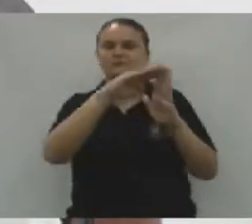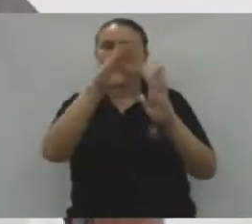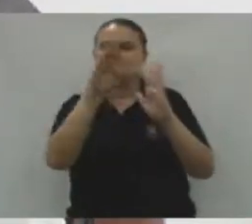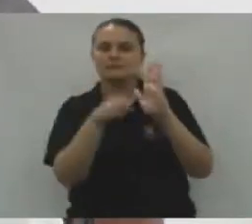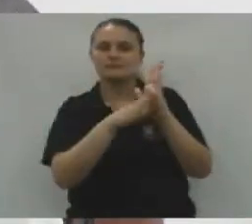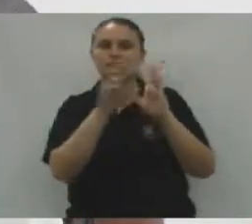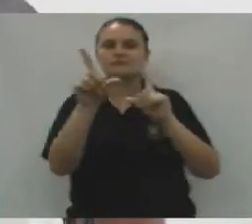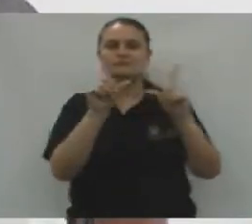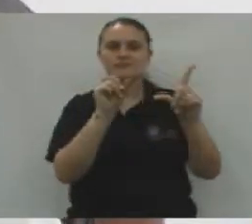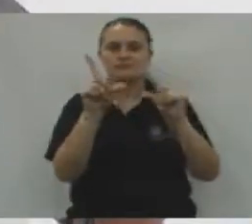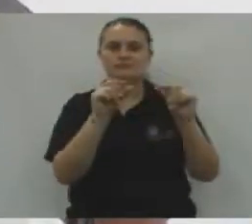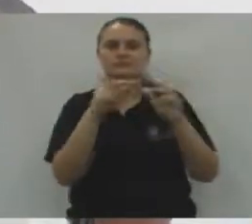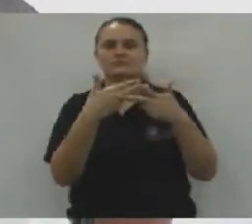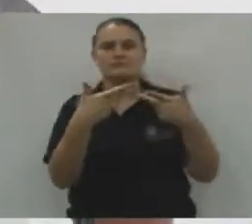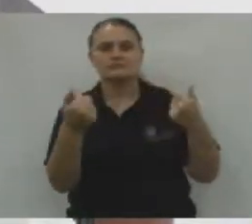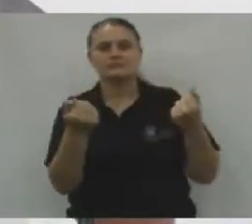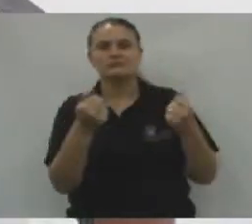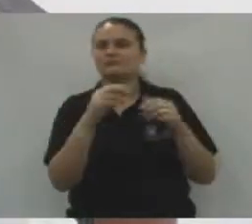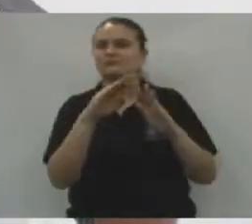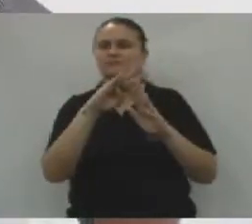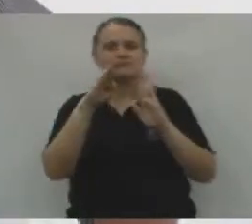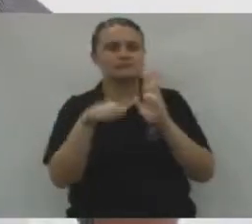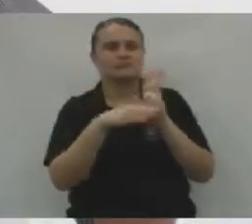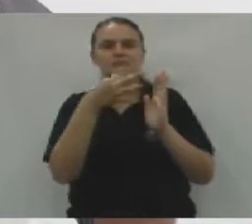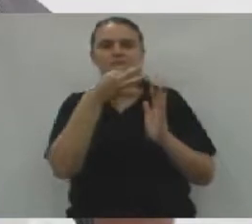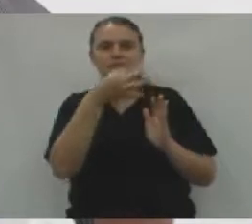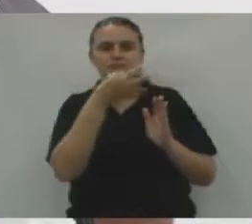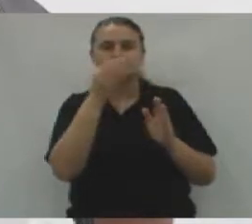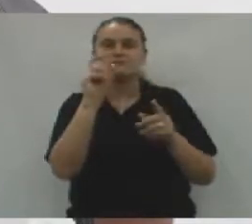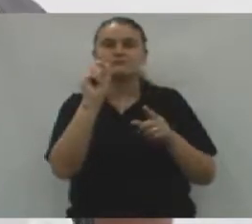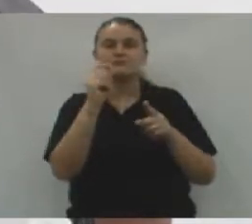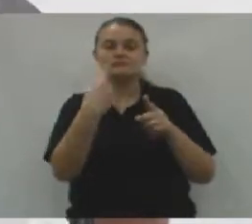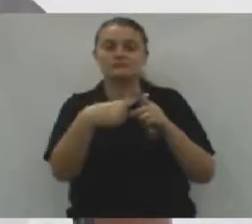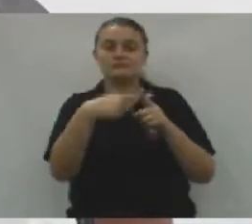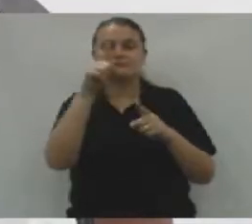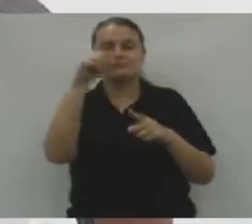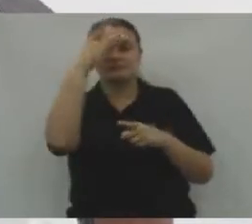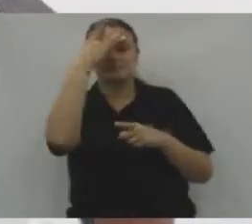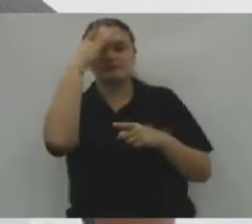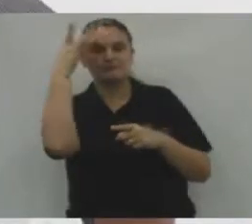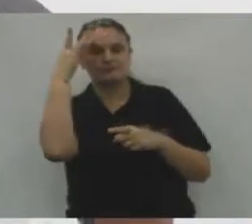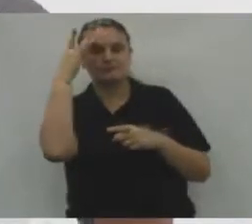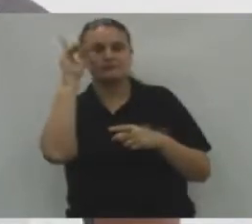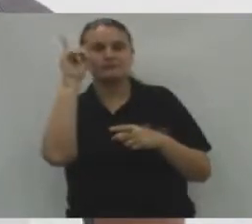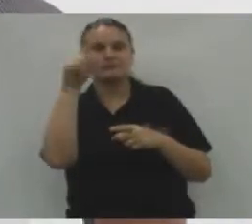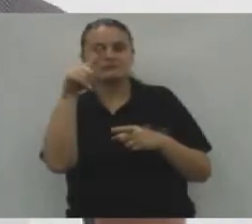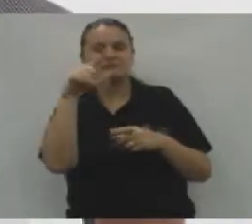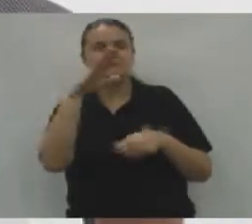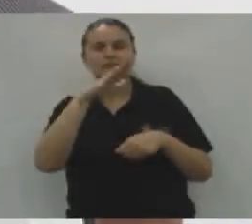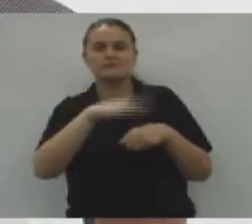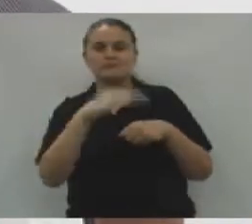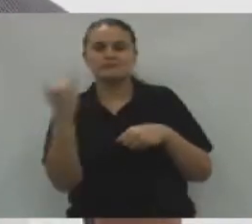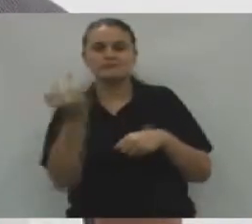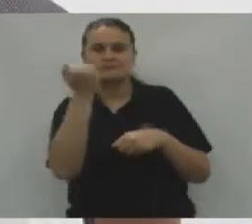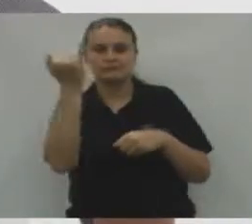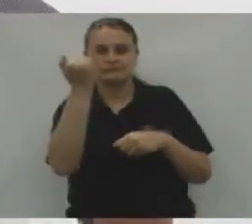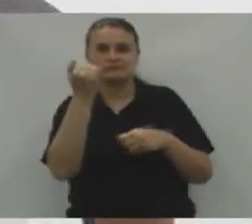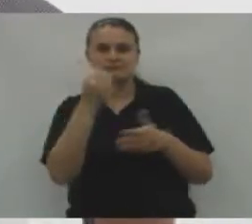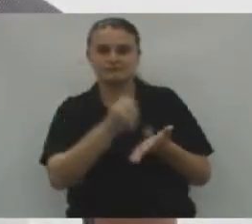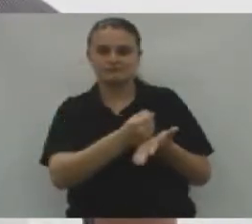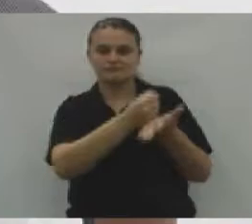as decisões, de todo o processo, porque eles são os principais beneficiados ou não